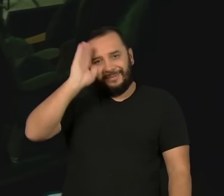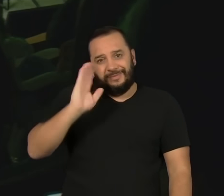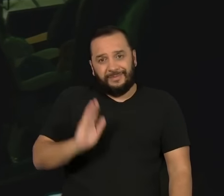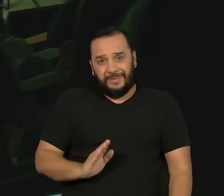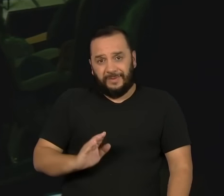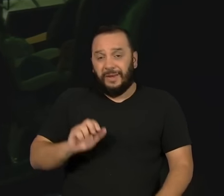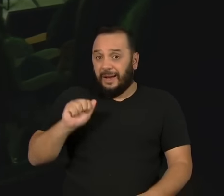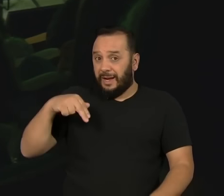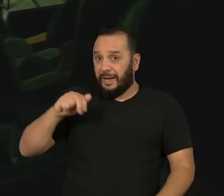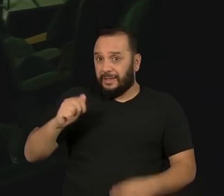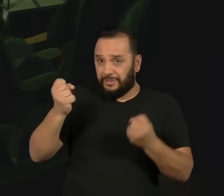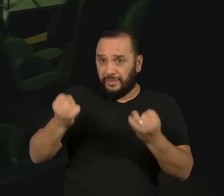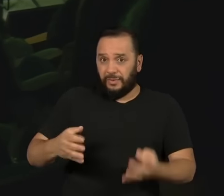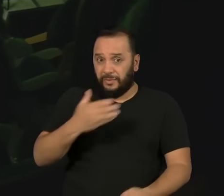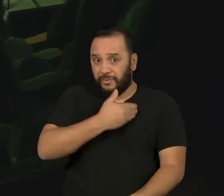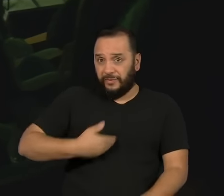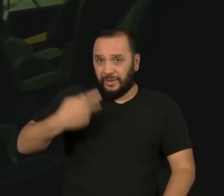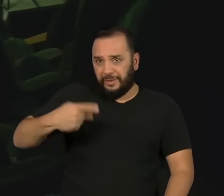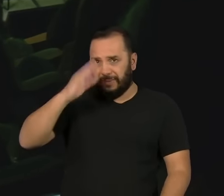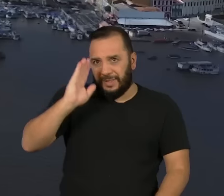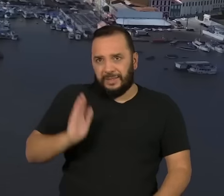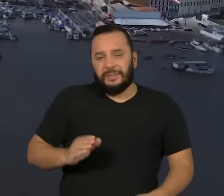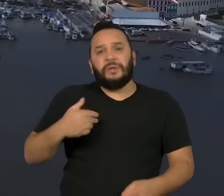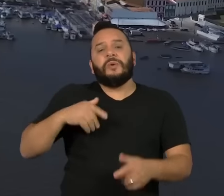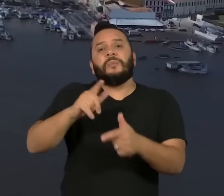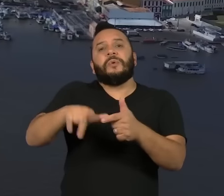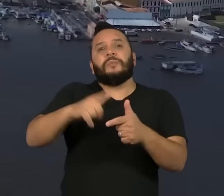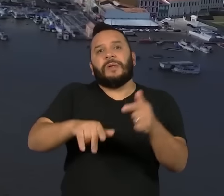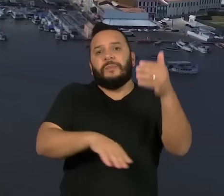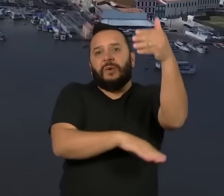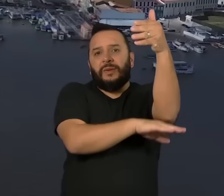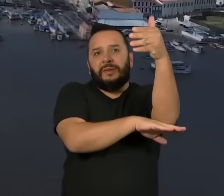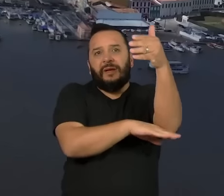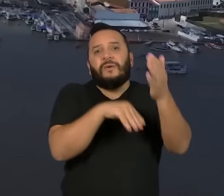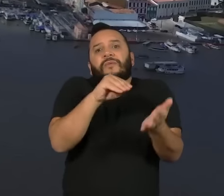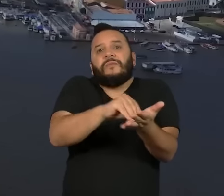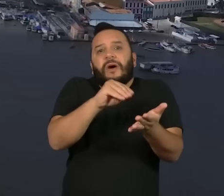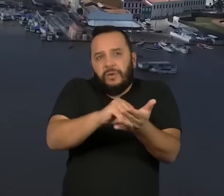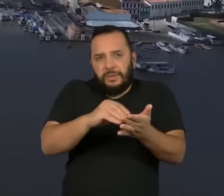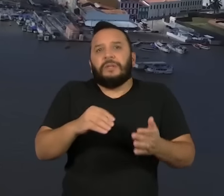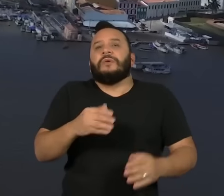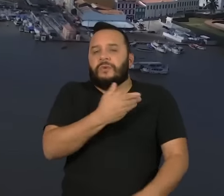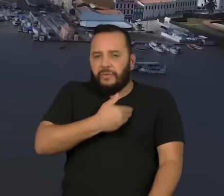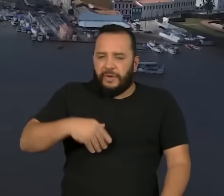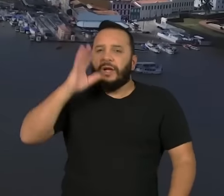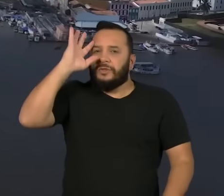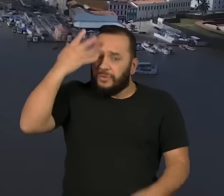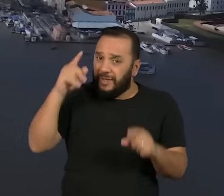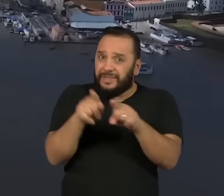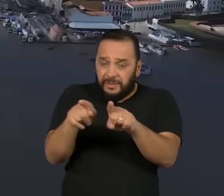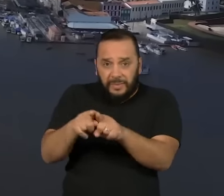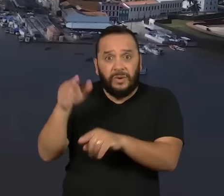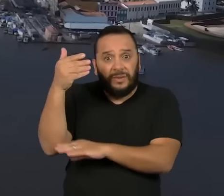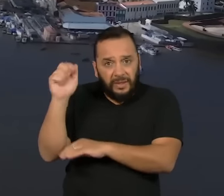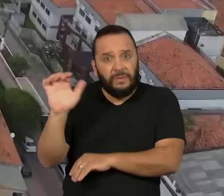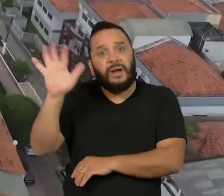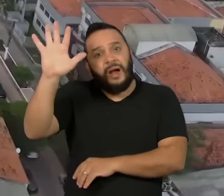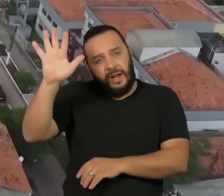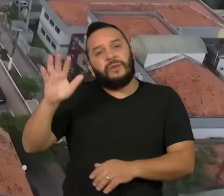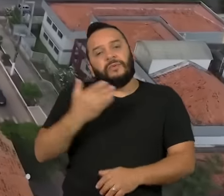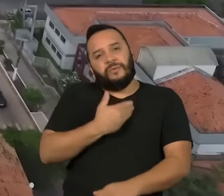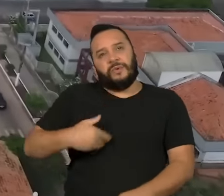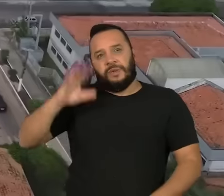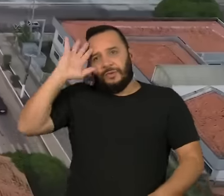brasileiro está empenhado em resolver o problema de falta de acomodações e dos preços abusivos das hospedagens